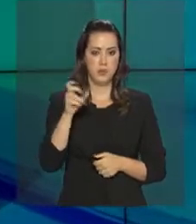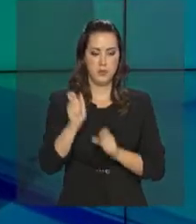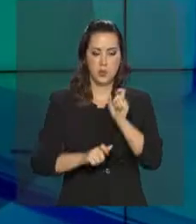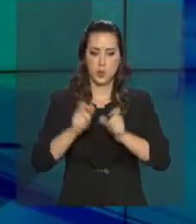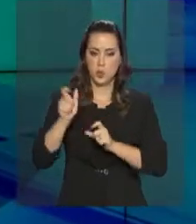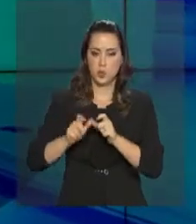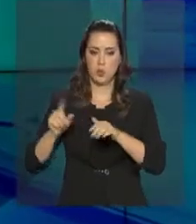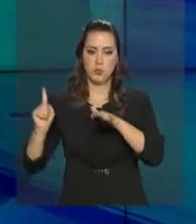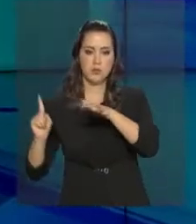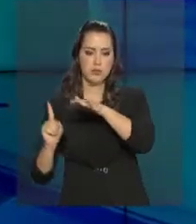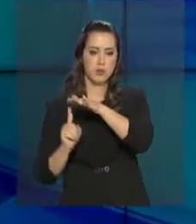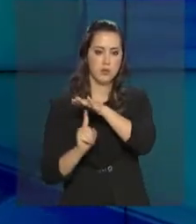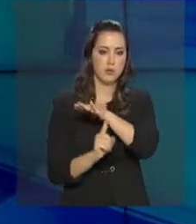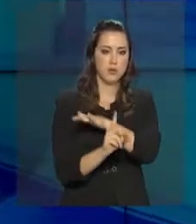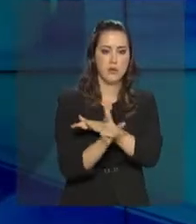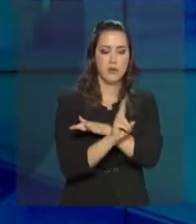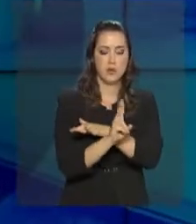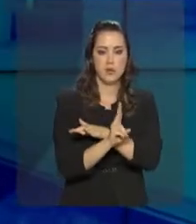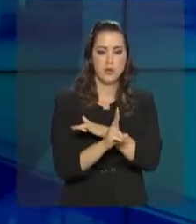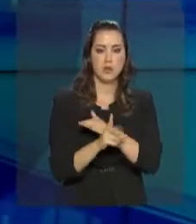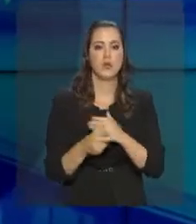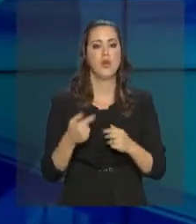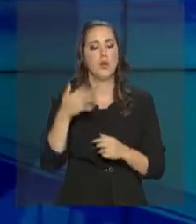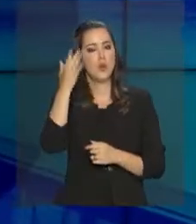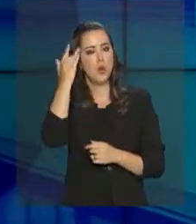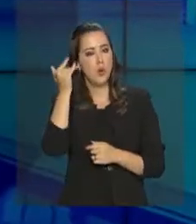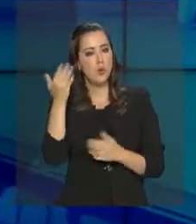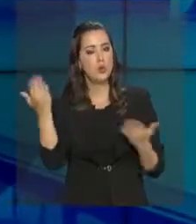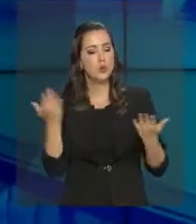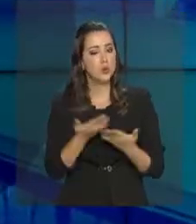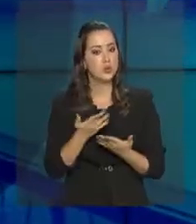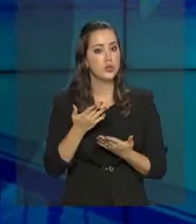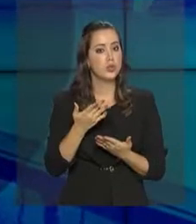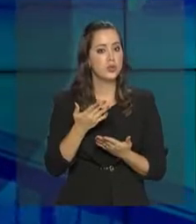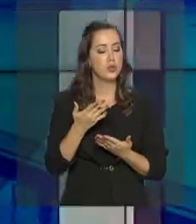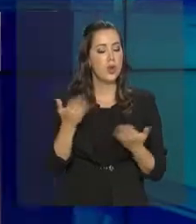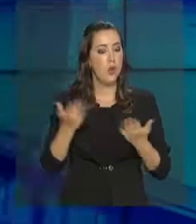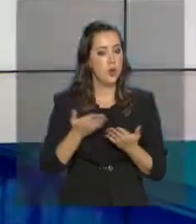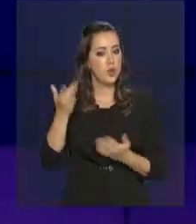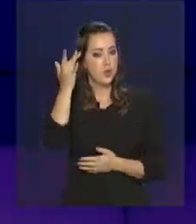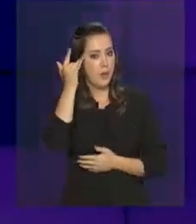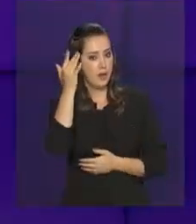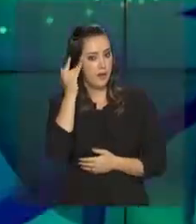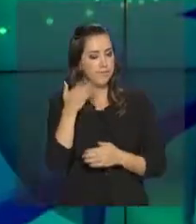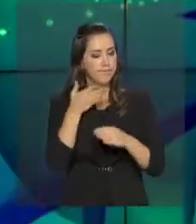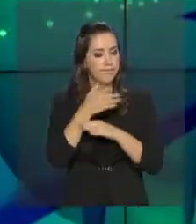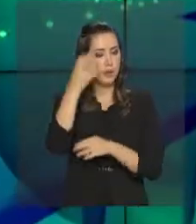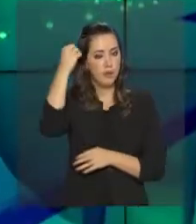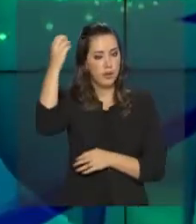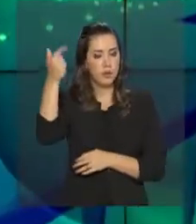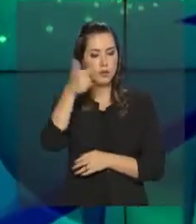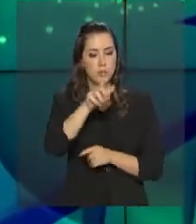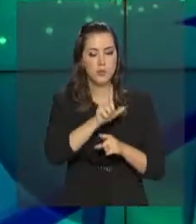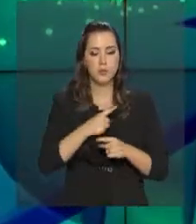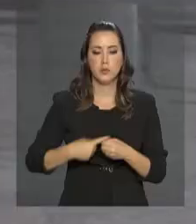imigrantes venezuelanos serão interiorizados entre hoje e amanhã. A repórter Cleide Lopes tem mais